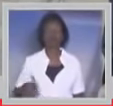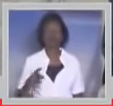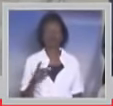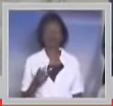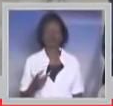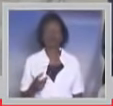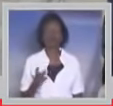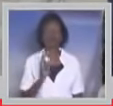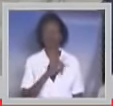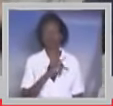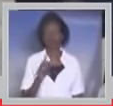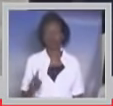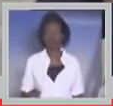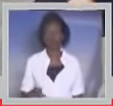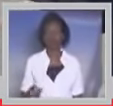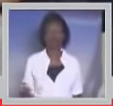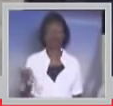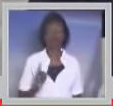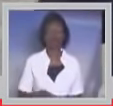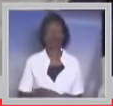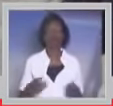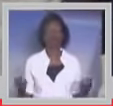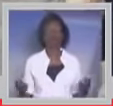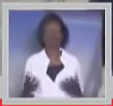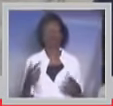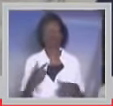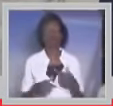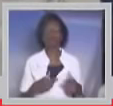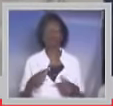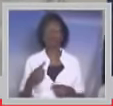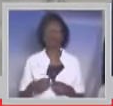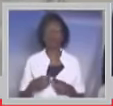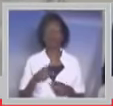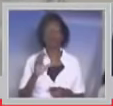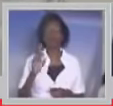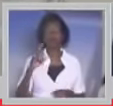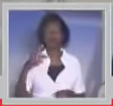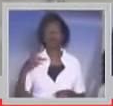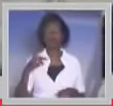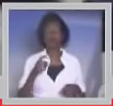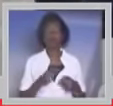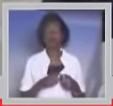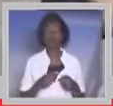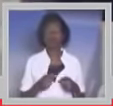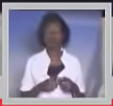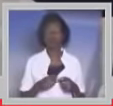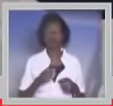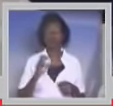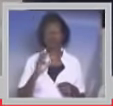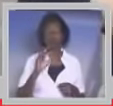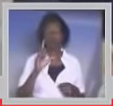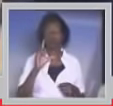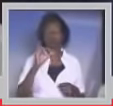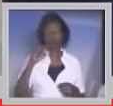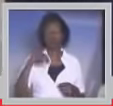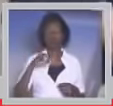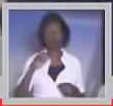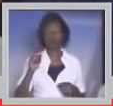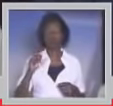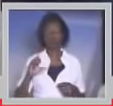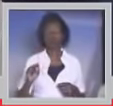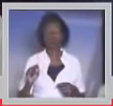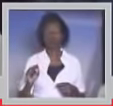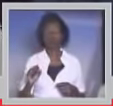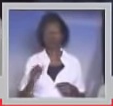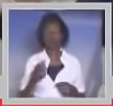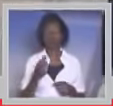professores e as professoras estão voltando agora porque o Departamento de Perícias Médicas ou as clínicas conveniadas estão me